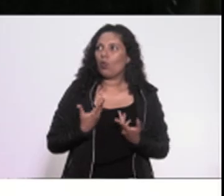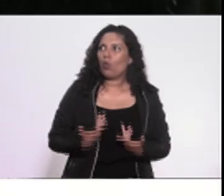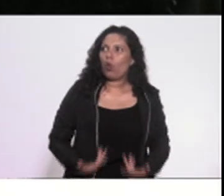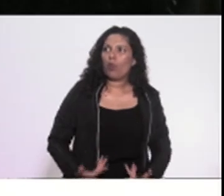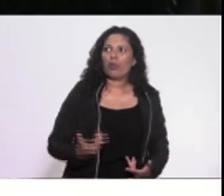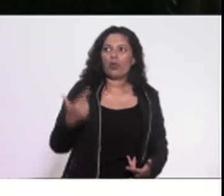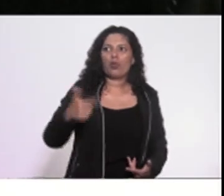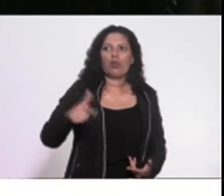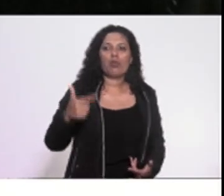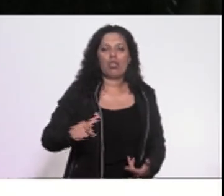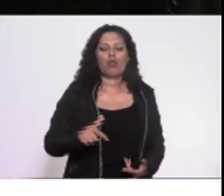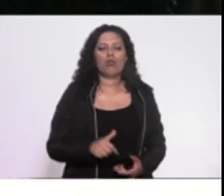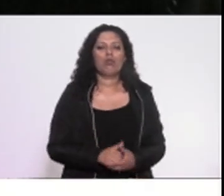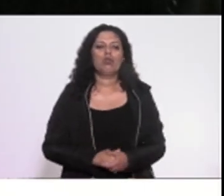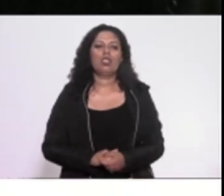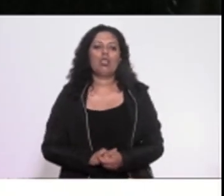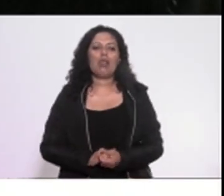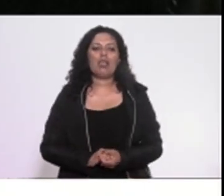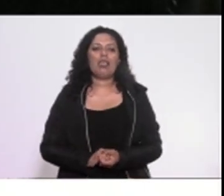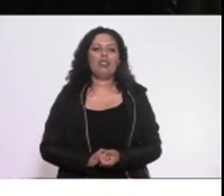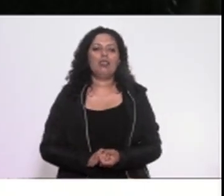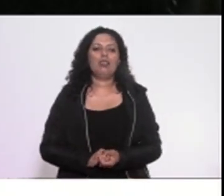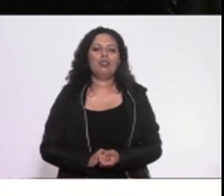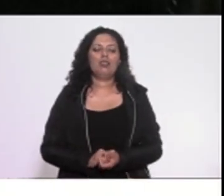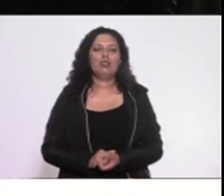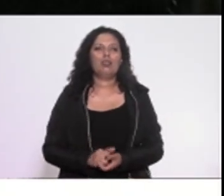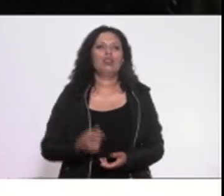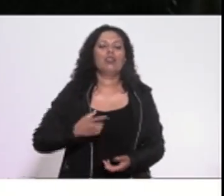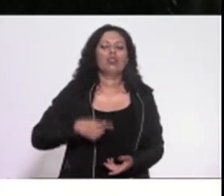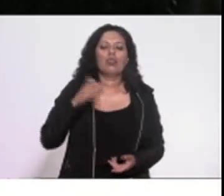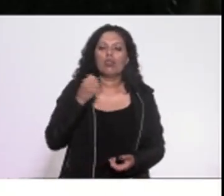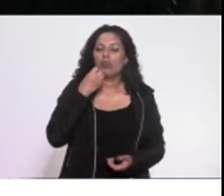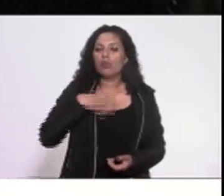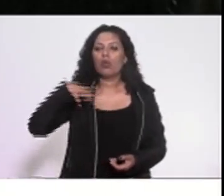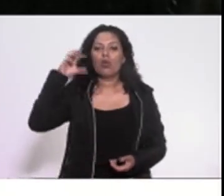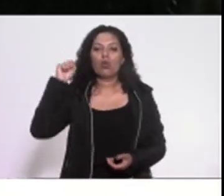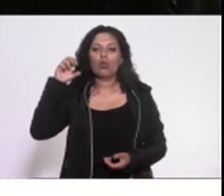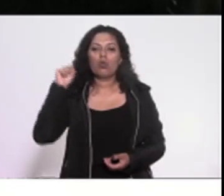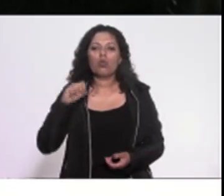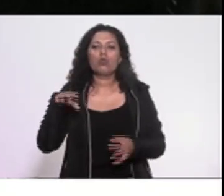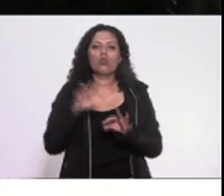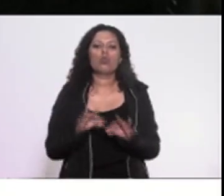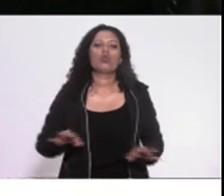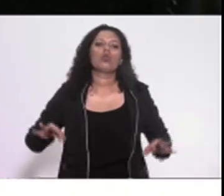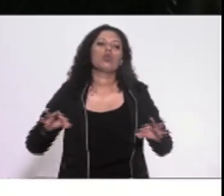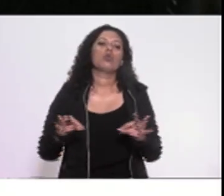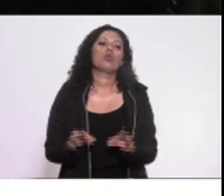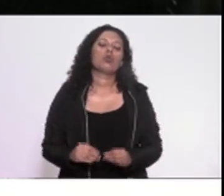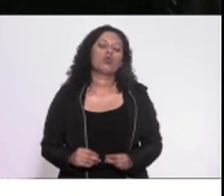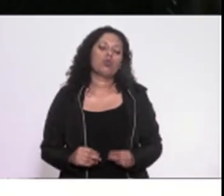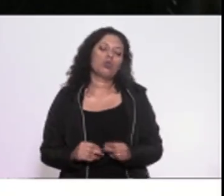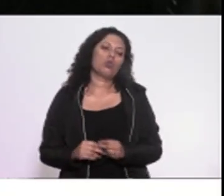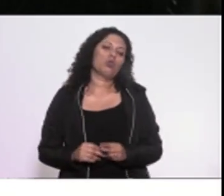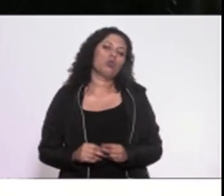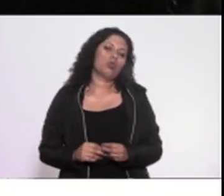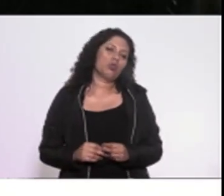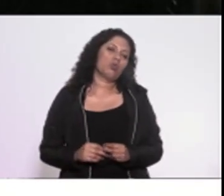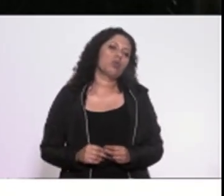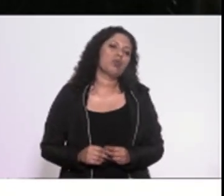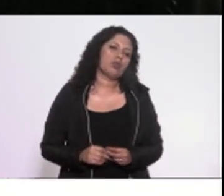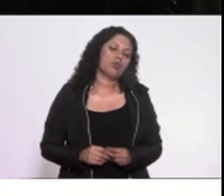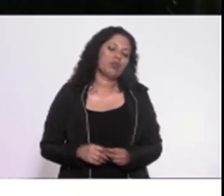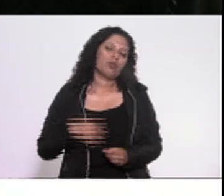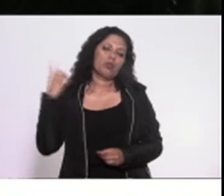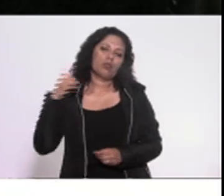fiquei, acho que foi muito, muito bom a gente poder ouvir ter todos esses horários da violência, né?